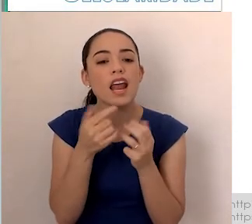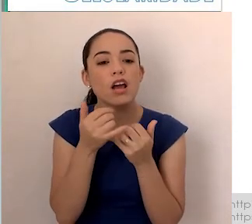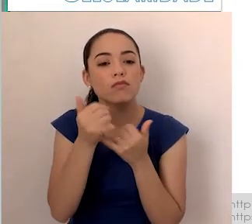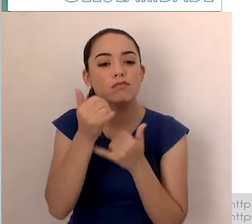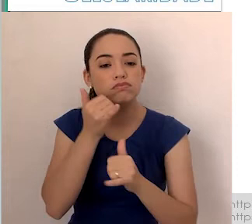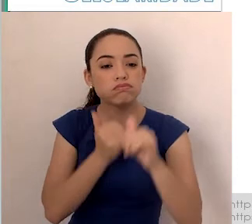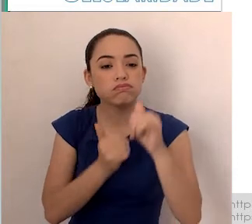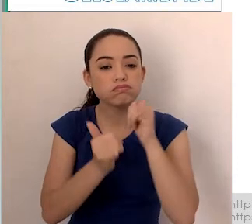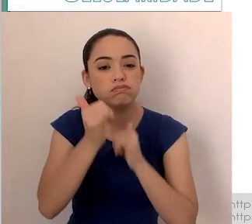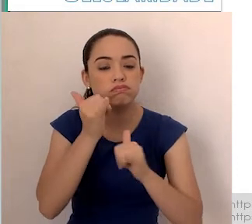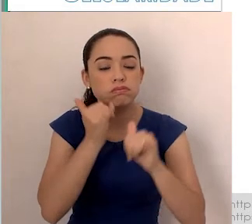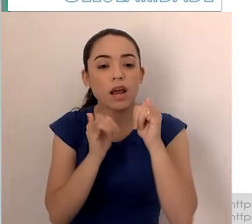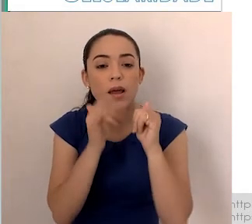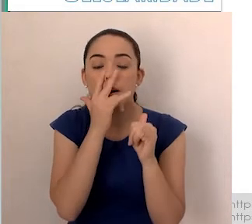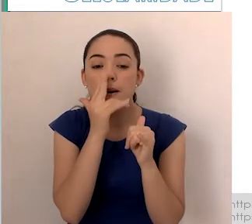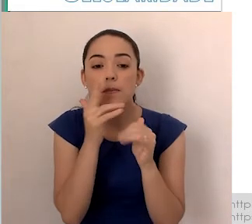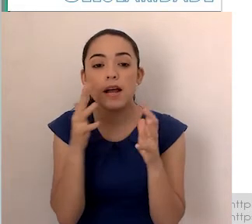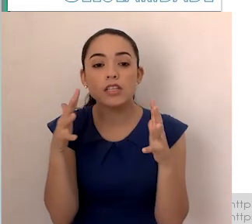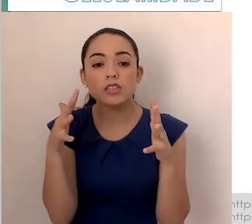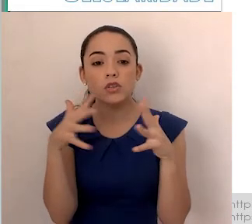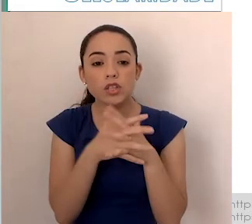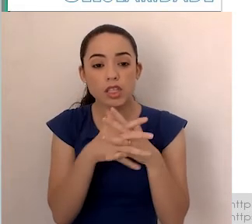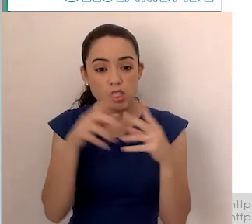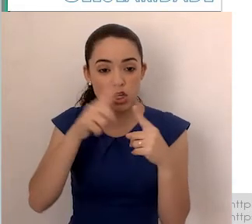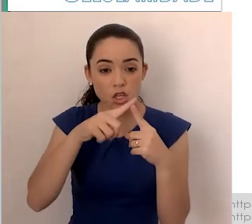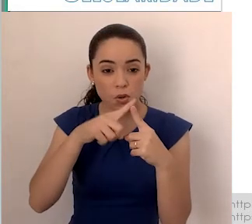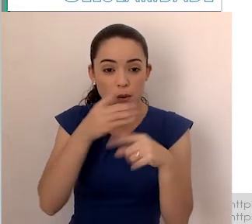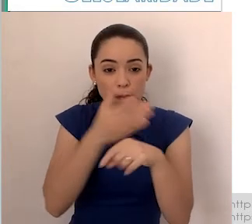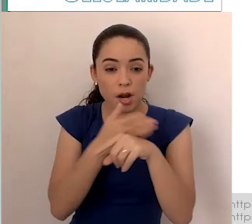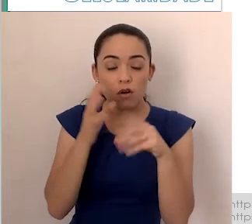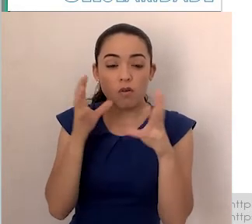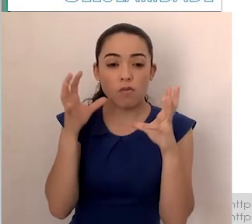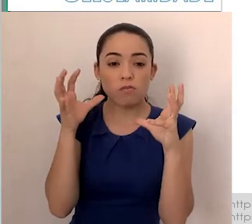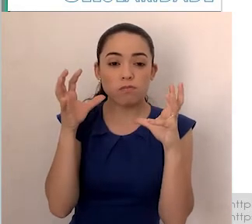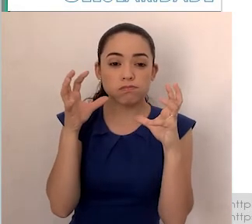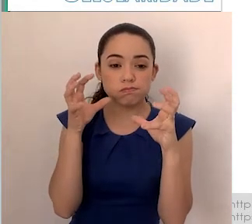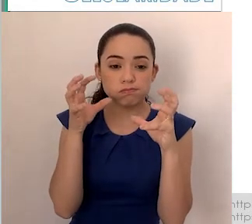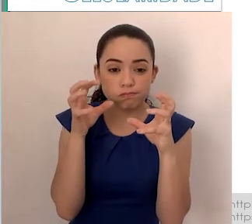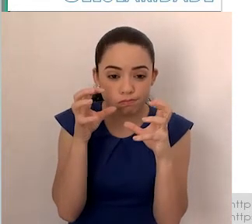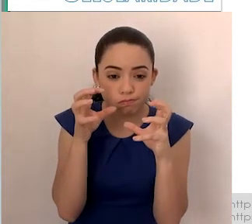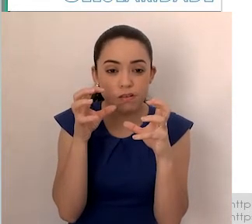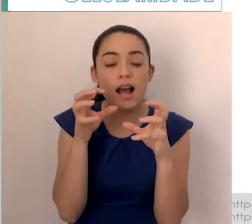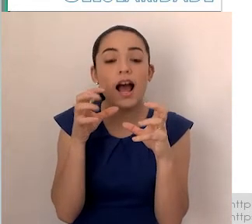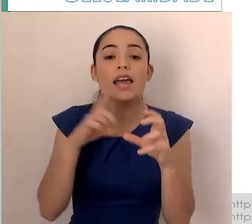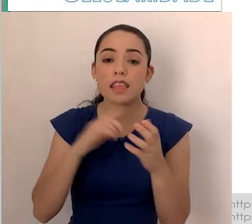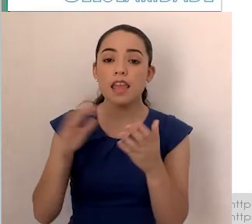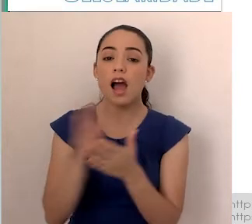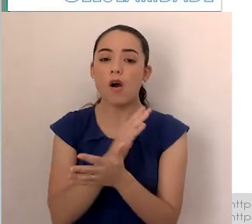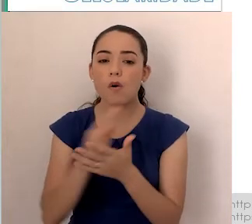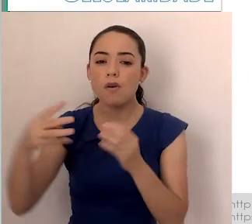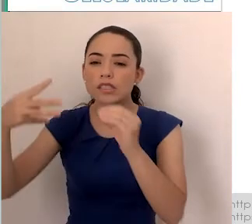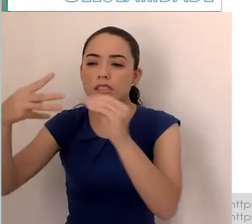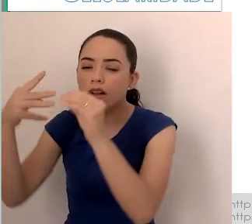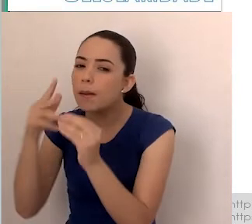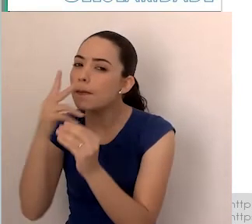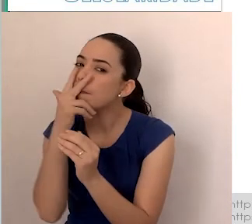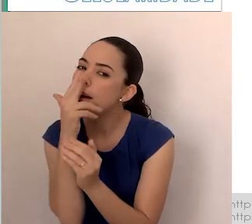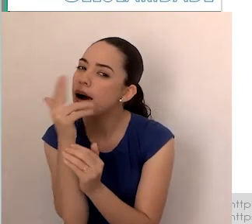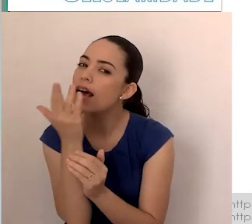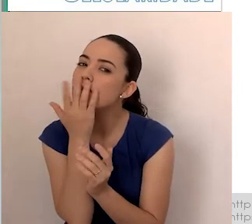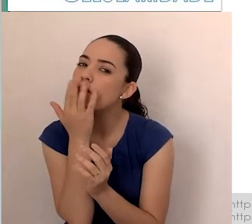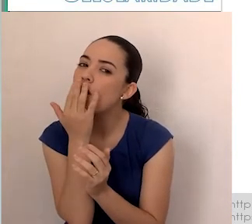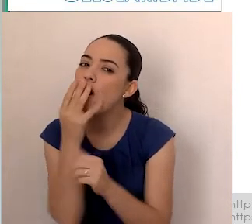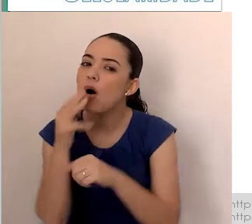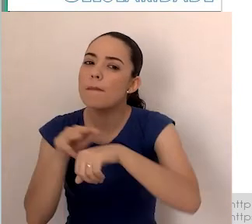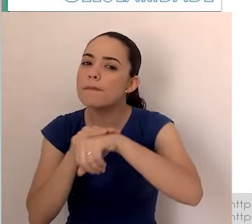exposição prolongada ao frio, a ativação termogênica sustentada leva ao escurecimento do tecido adiposo branco, com